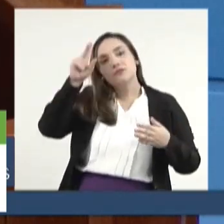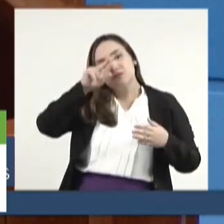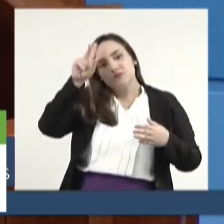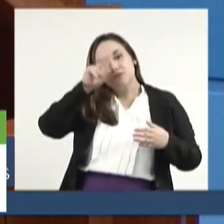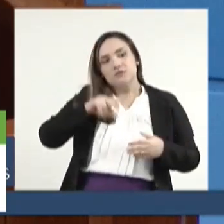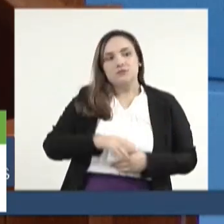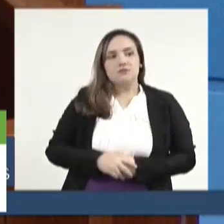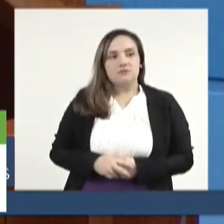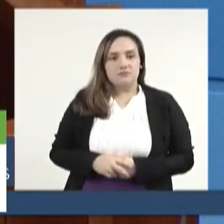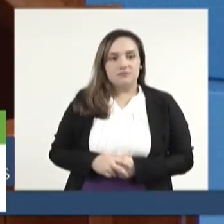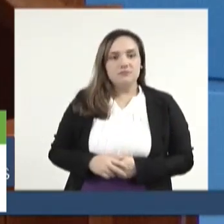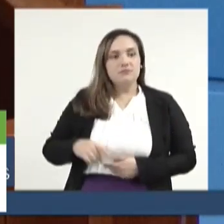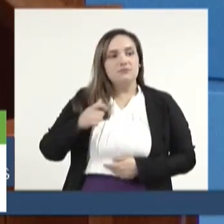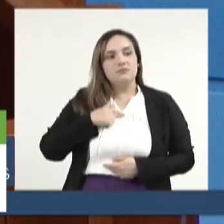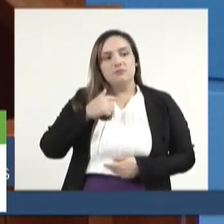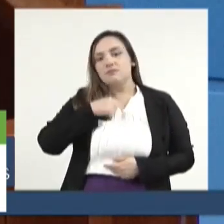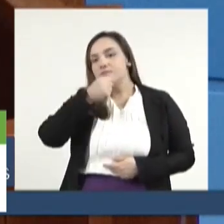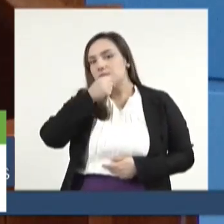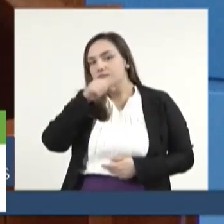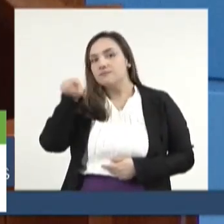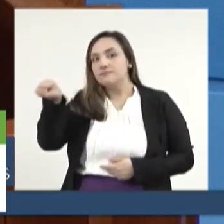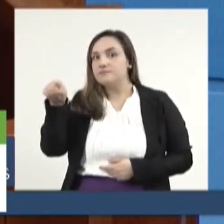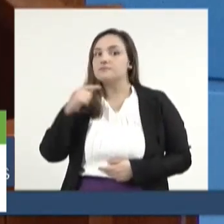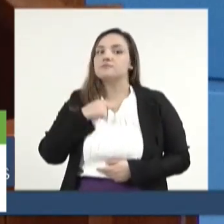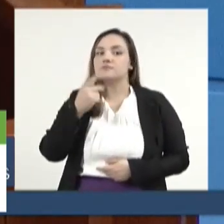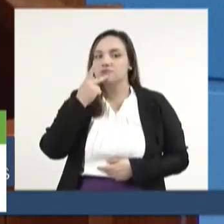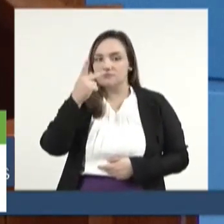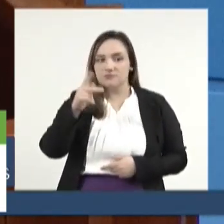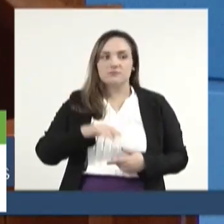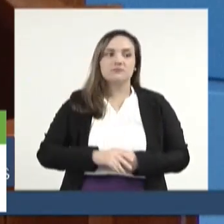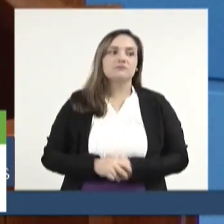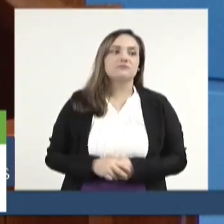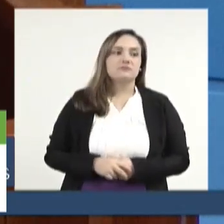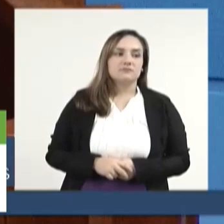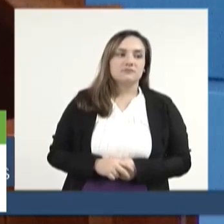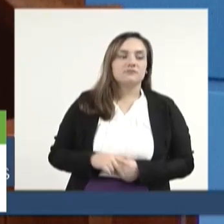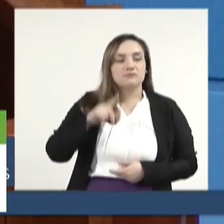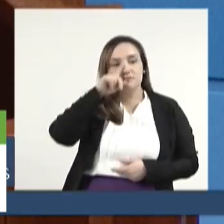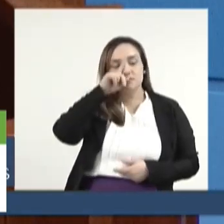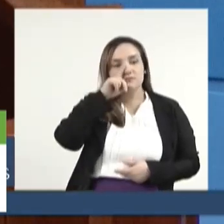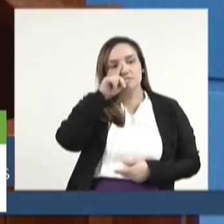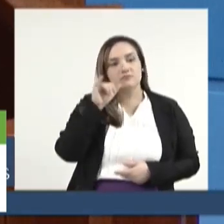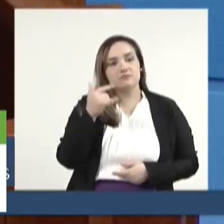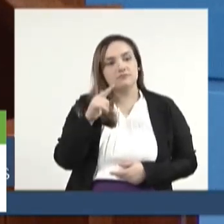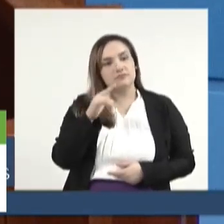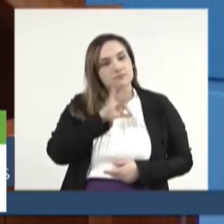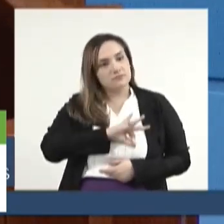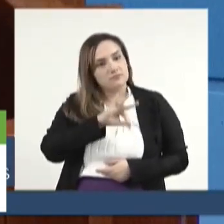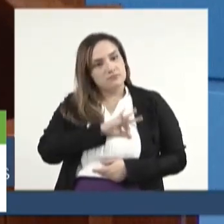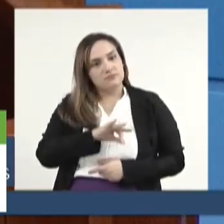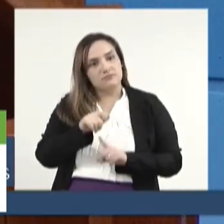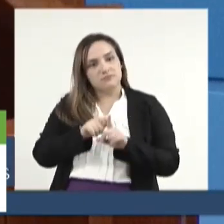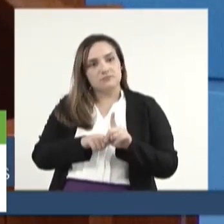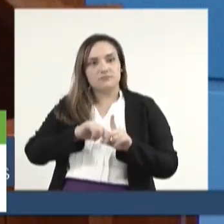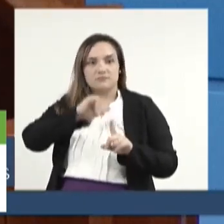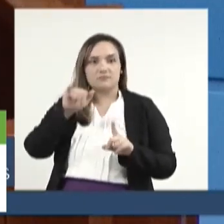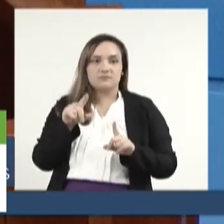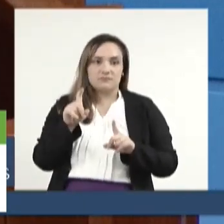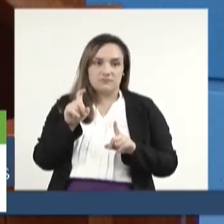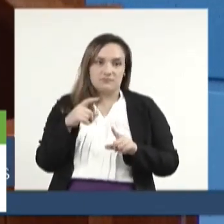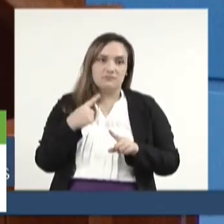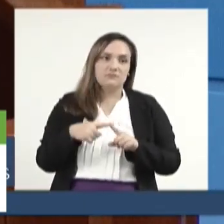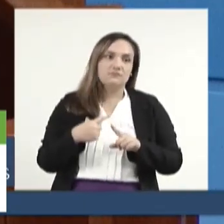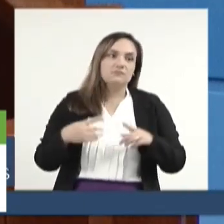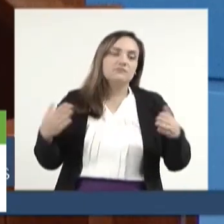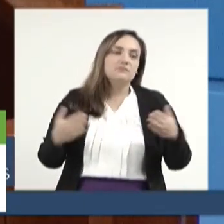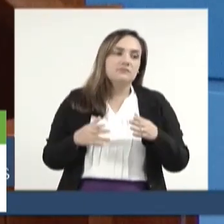lembro de estar naquele microfone e alertar sobre os riscos de não ter salário no mês de janeiro, porque agora as